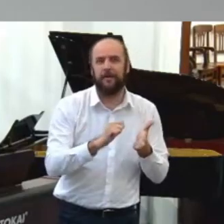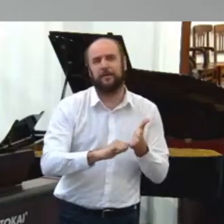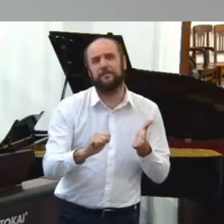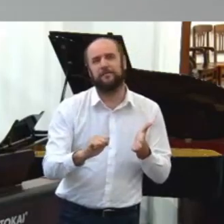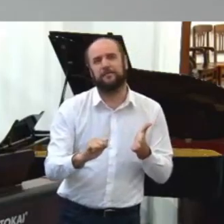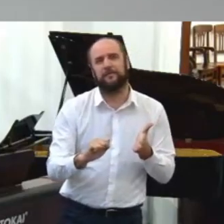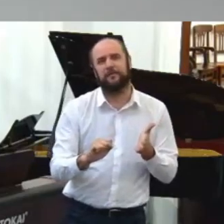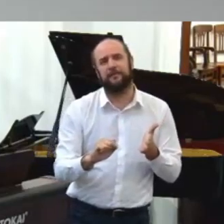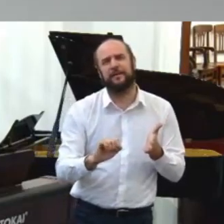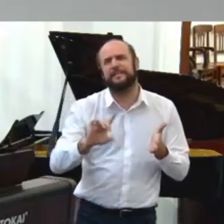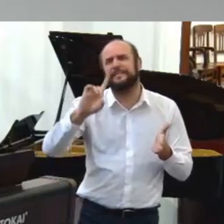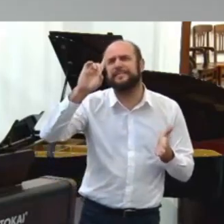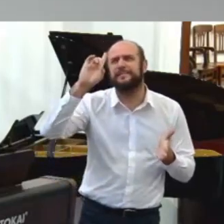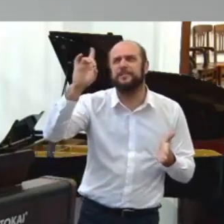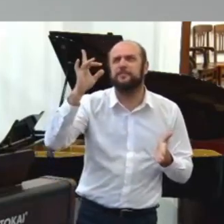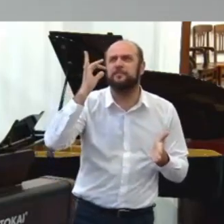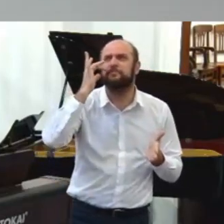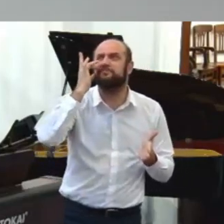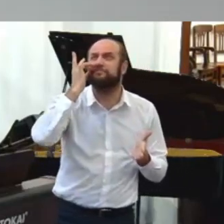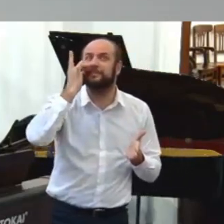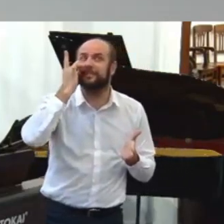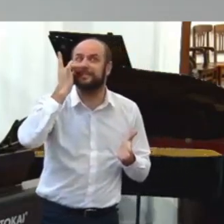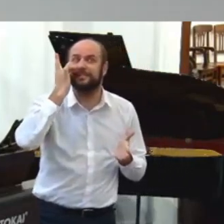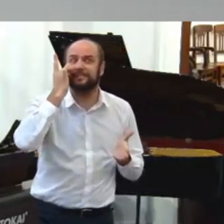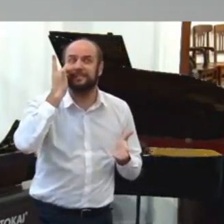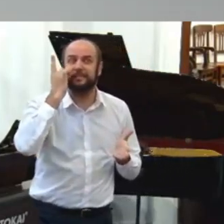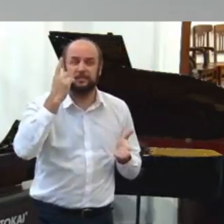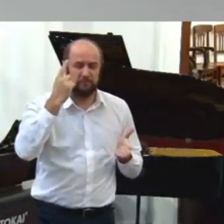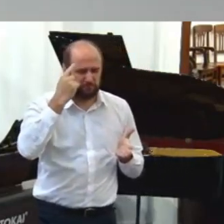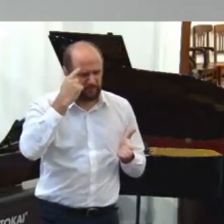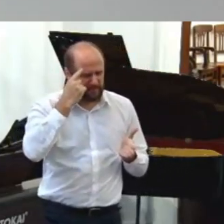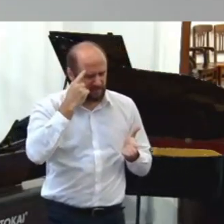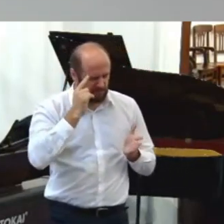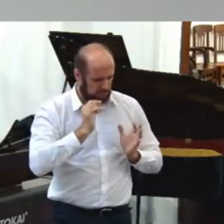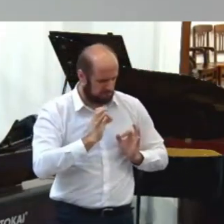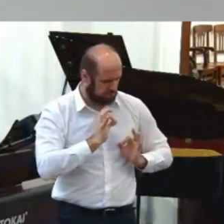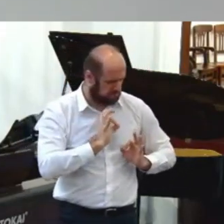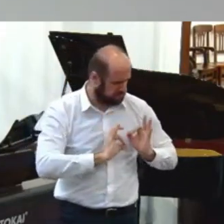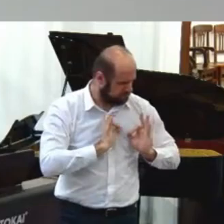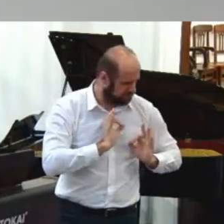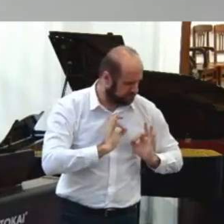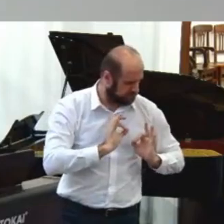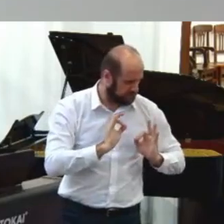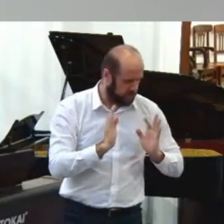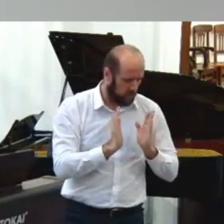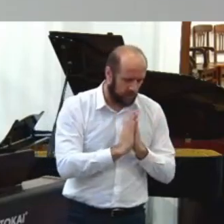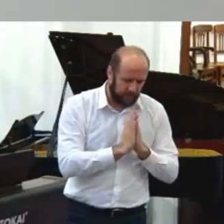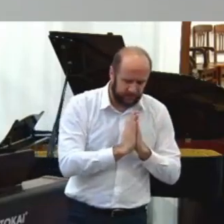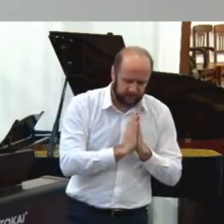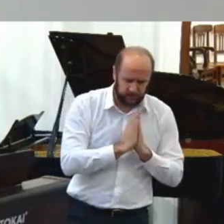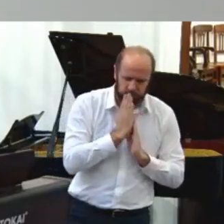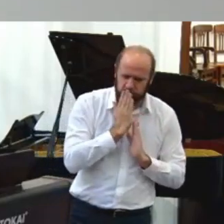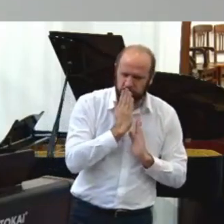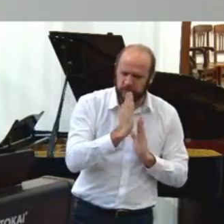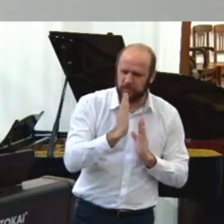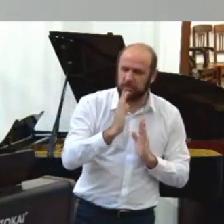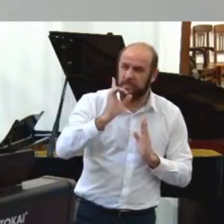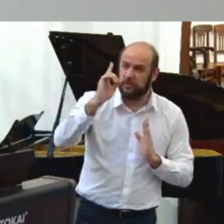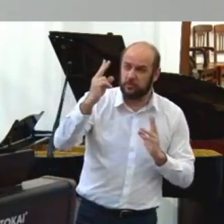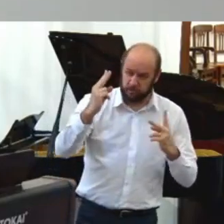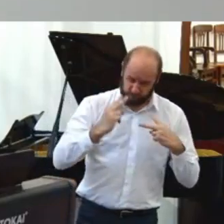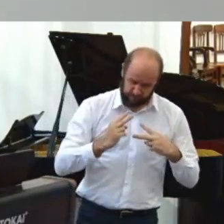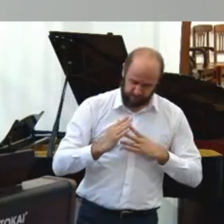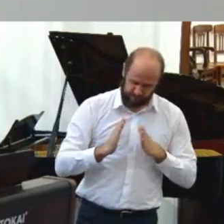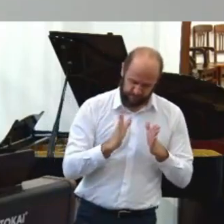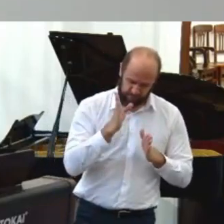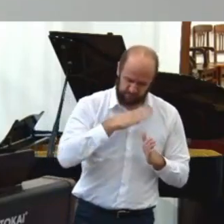é a presença de Deus que nos leva a correções, autocorreções, orações como essa: vê se há em mim algum caminho